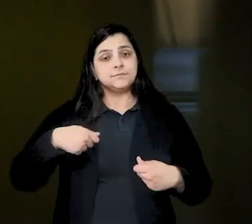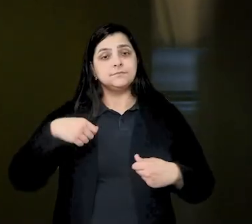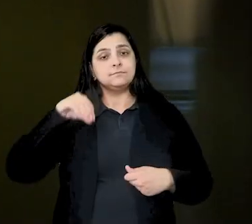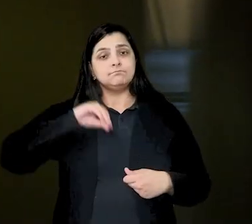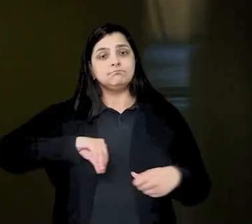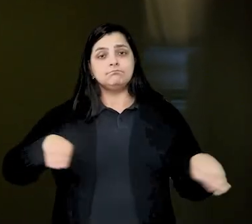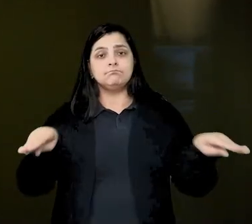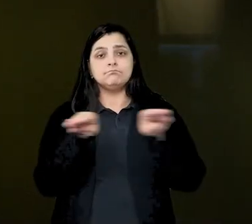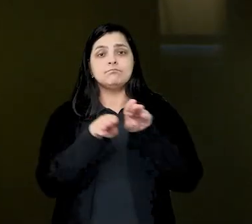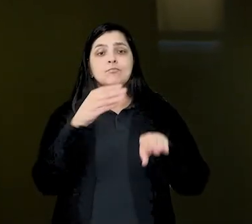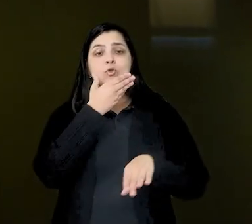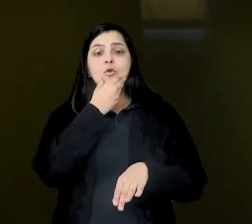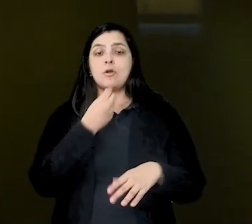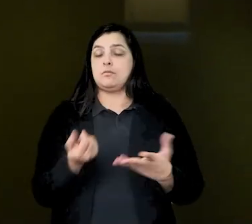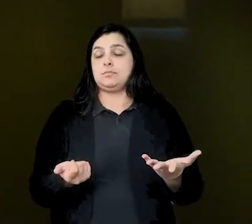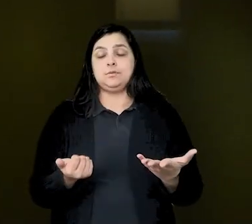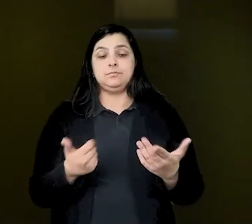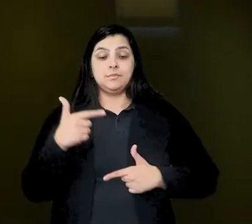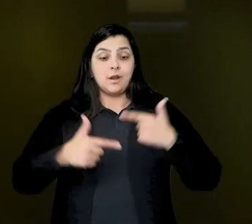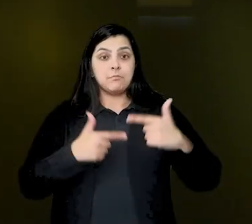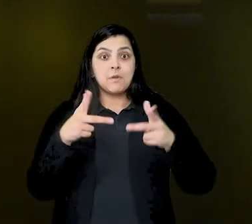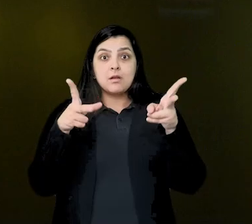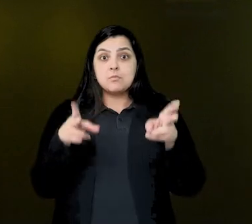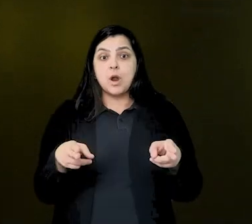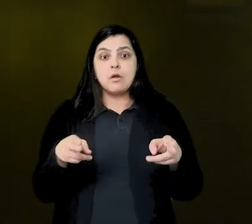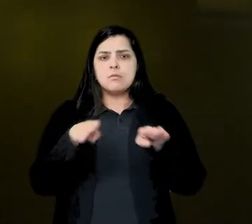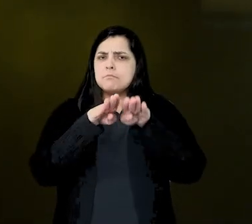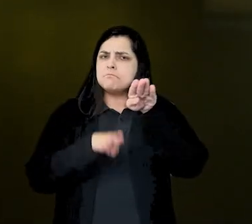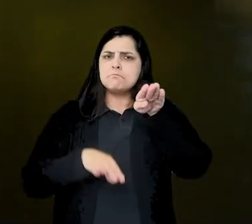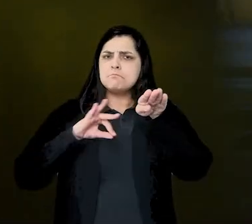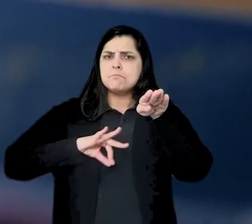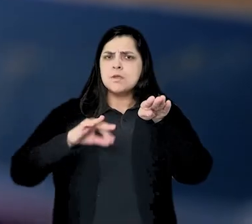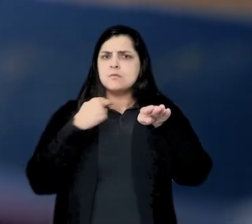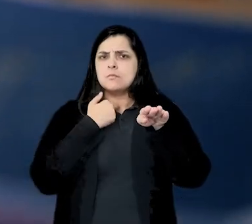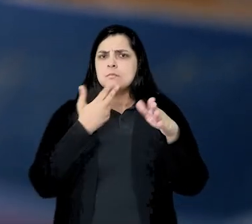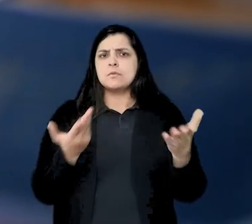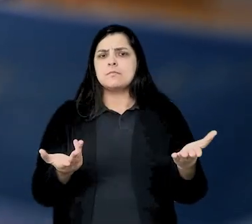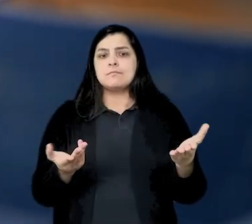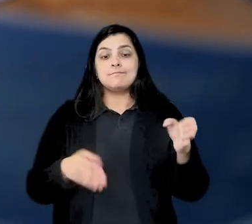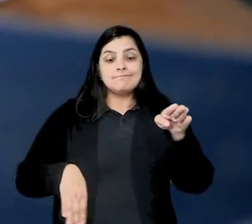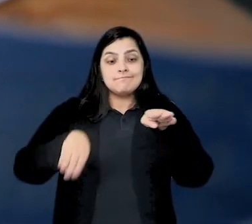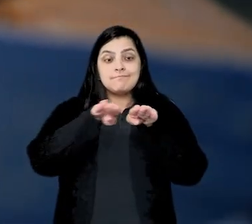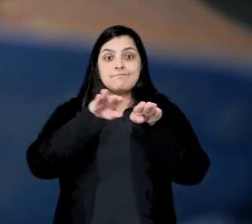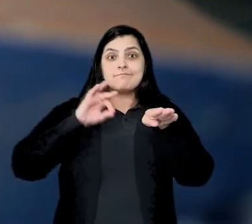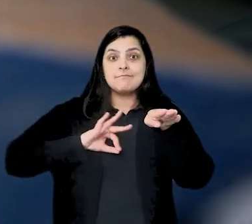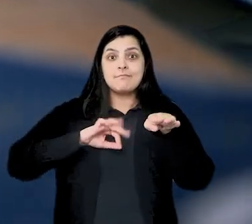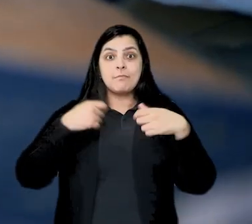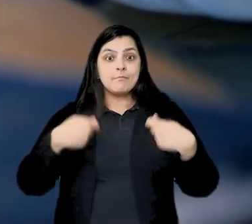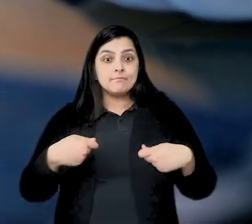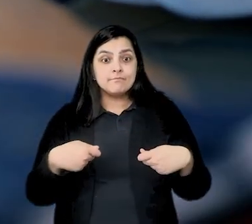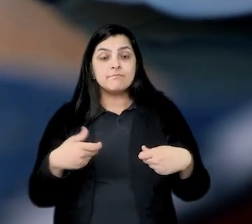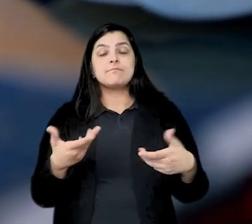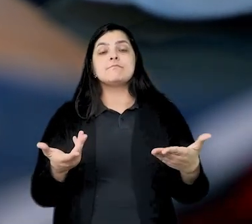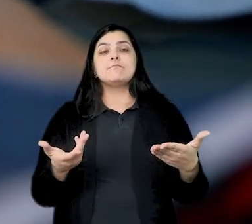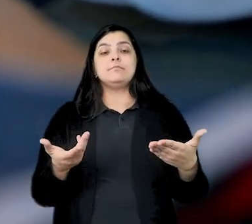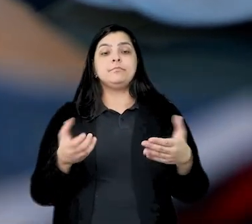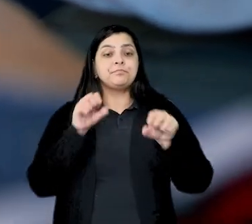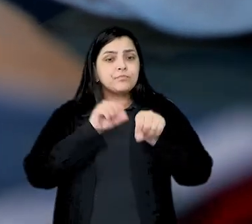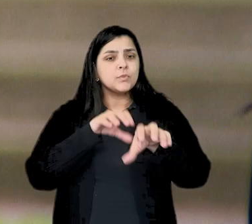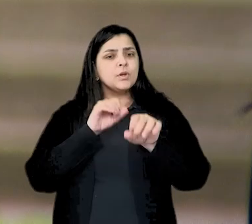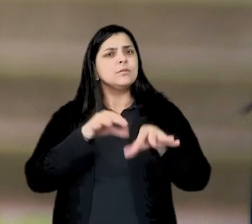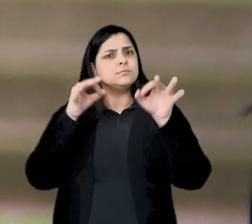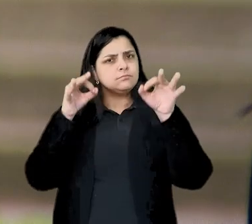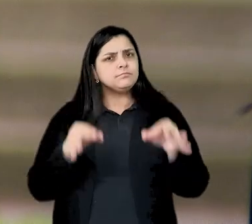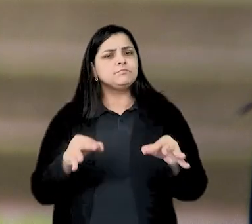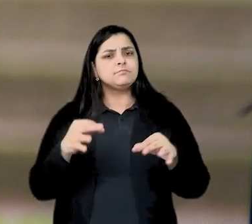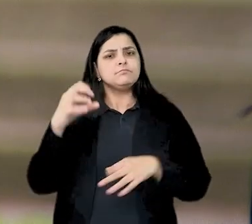ganhar igual o homem, se ela desempenha a mesma função. Ela não tem por que ganhar menos. Eu acho que para chegar a essa equiparação salarial, ela precisa de uma